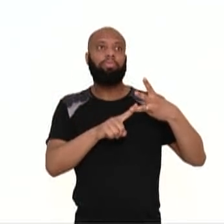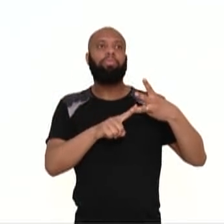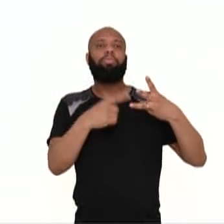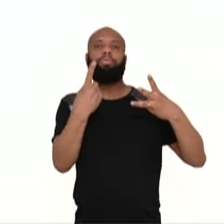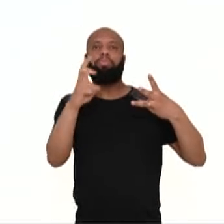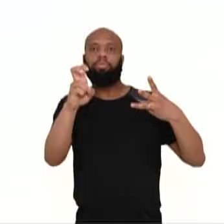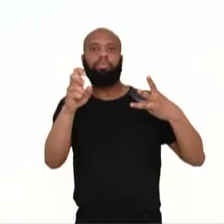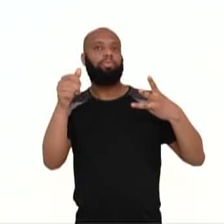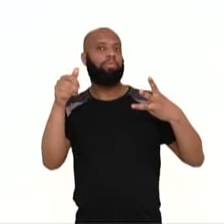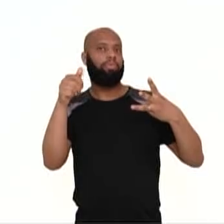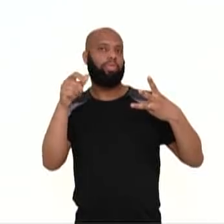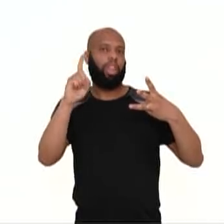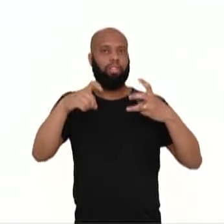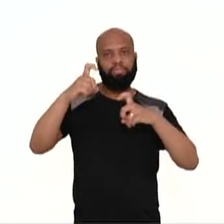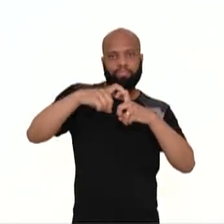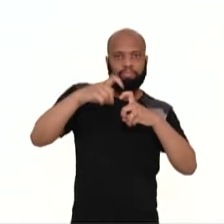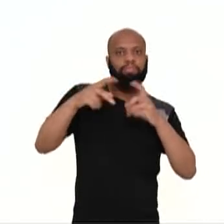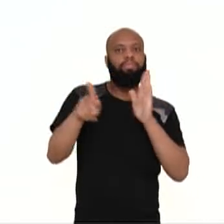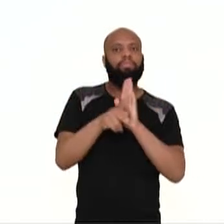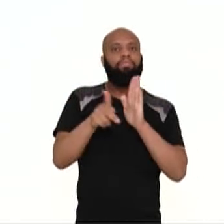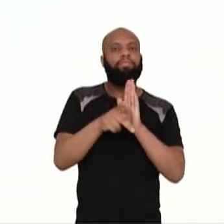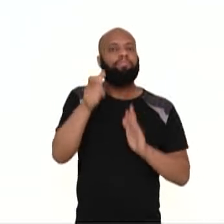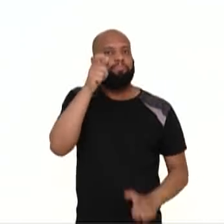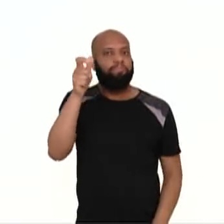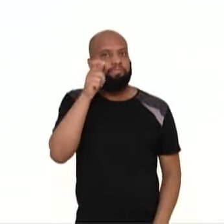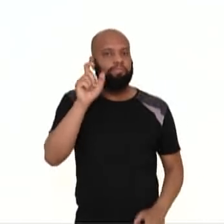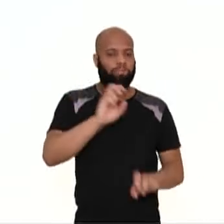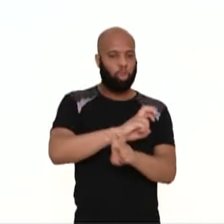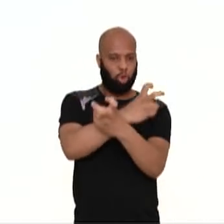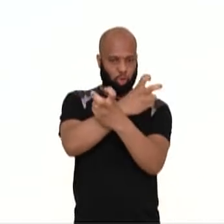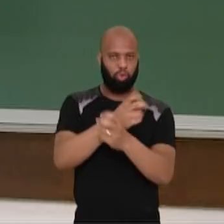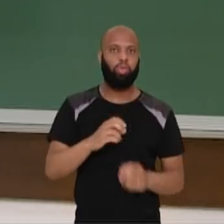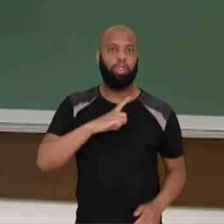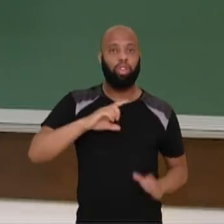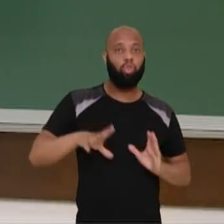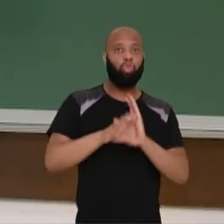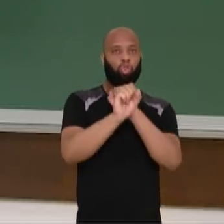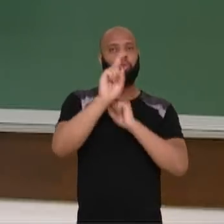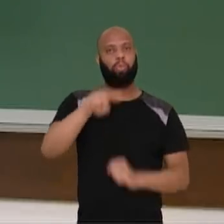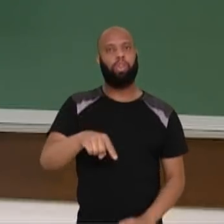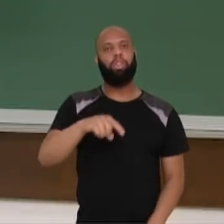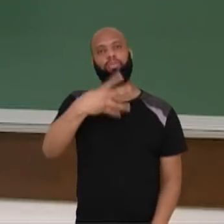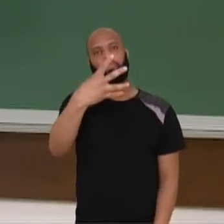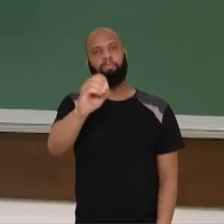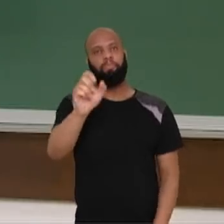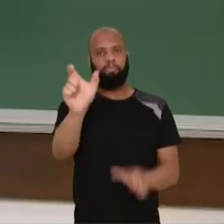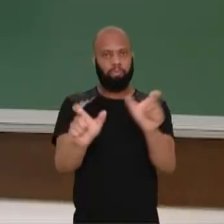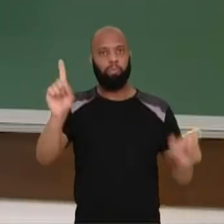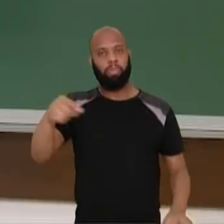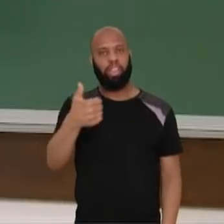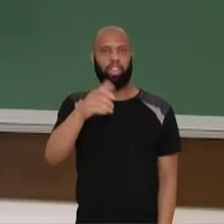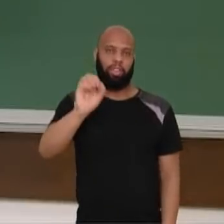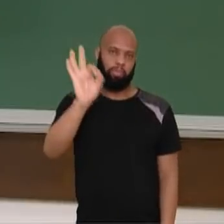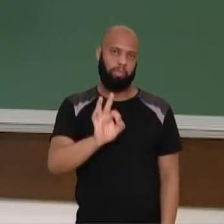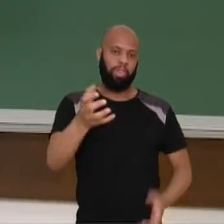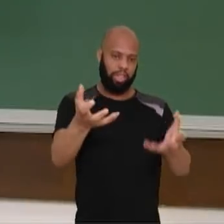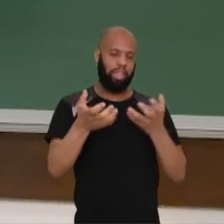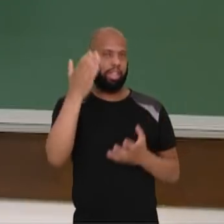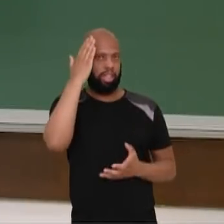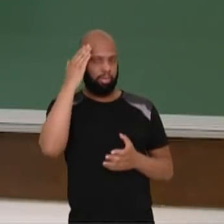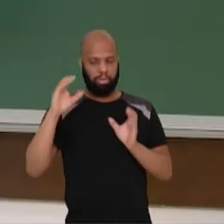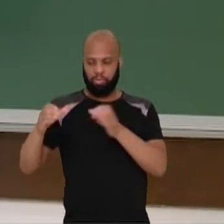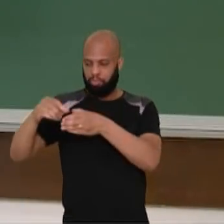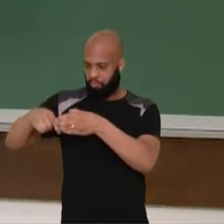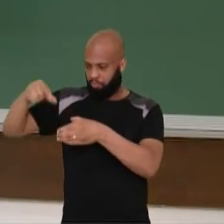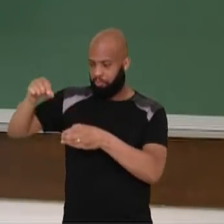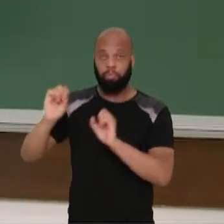e 15 das que assistiram a palestra de ortopedia, totalizando as 40 pessoas que eles queriam para essa amostra,